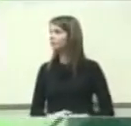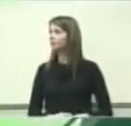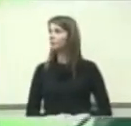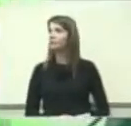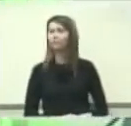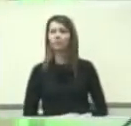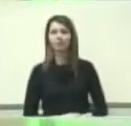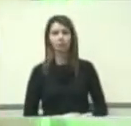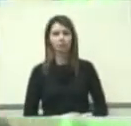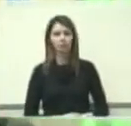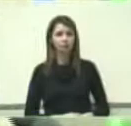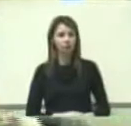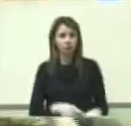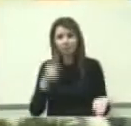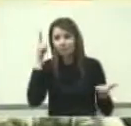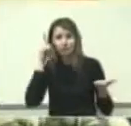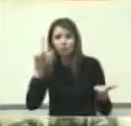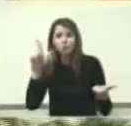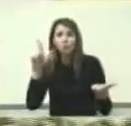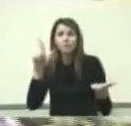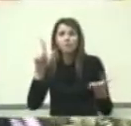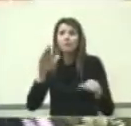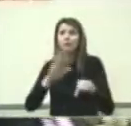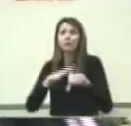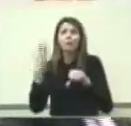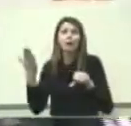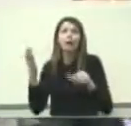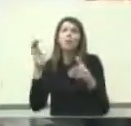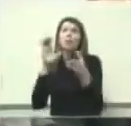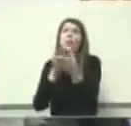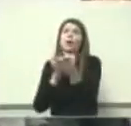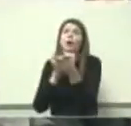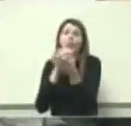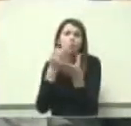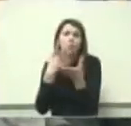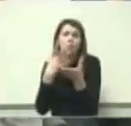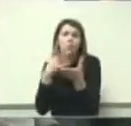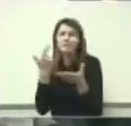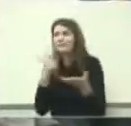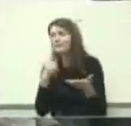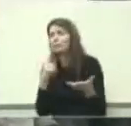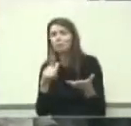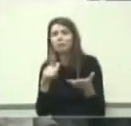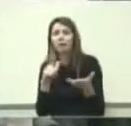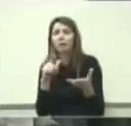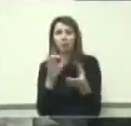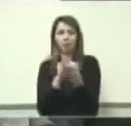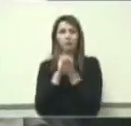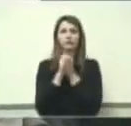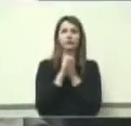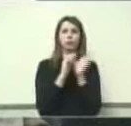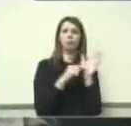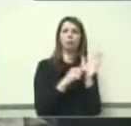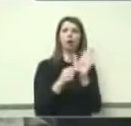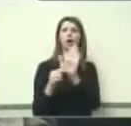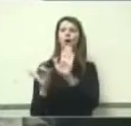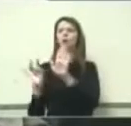você não consegue mais ter uma relação no seu casamento Como devia vivendo às vezes de aparência